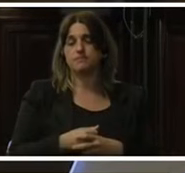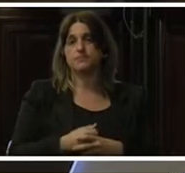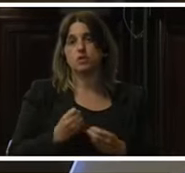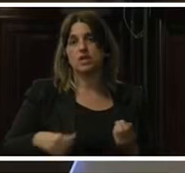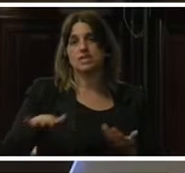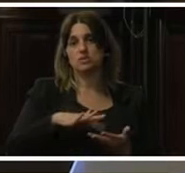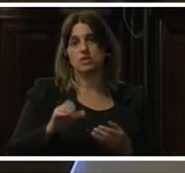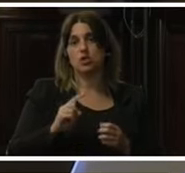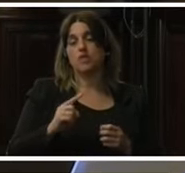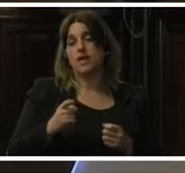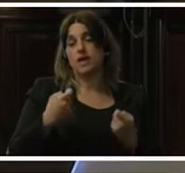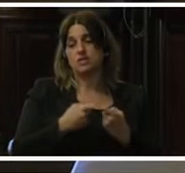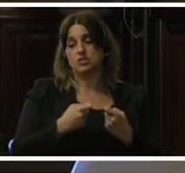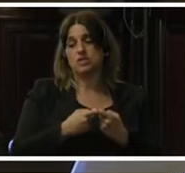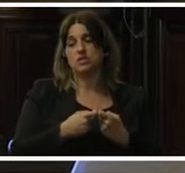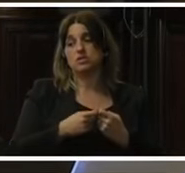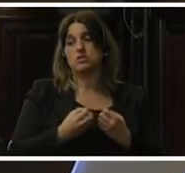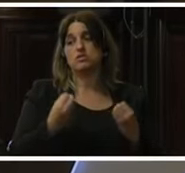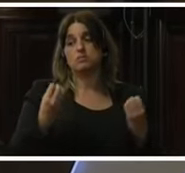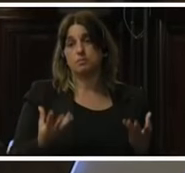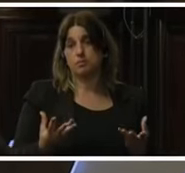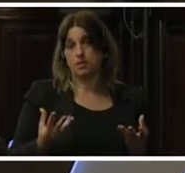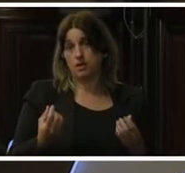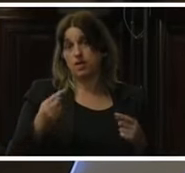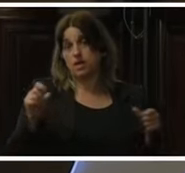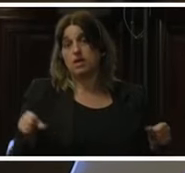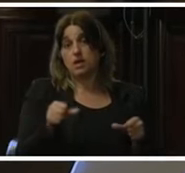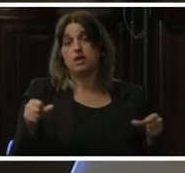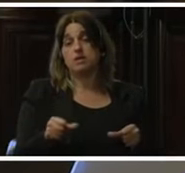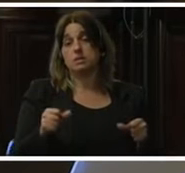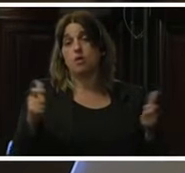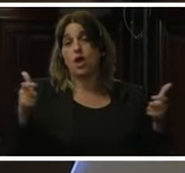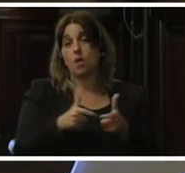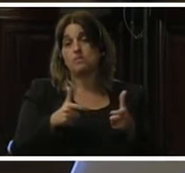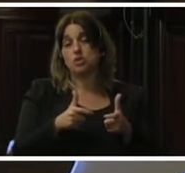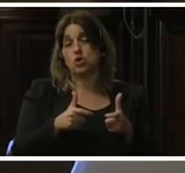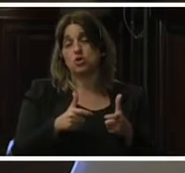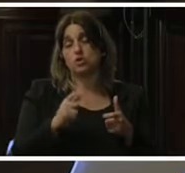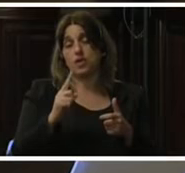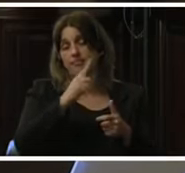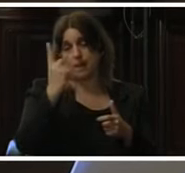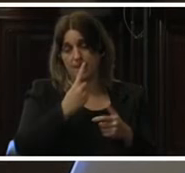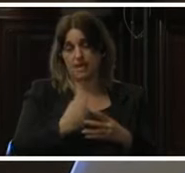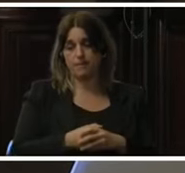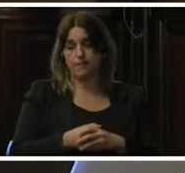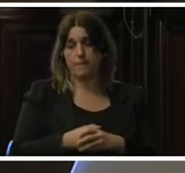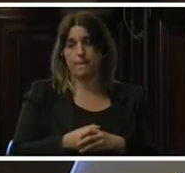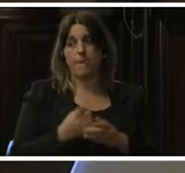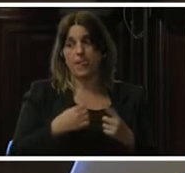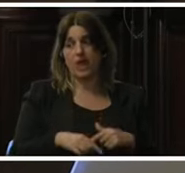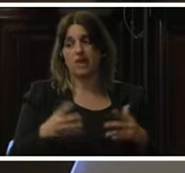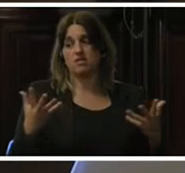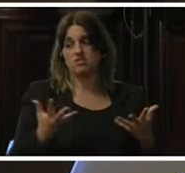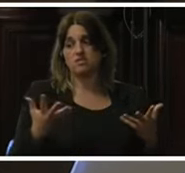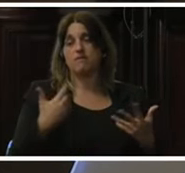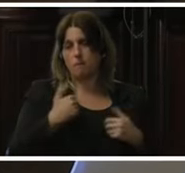americano obrigado - vamos a iniciar as intervenções da comissão para poder